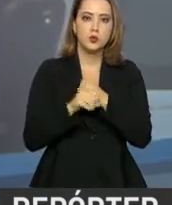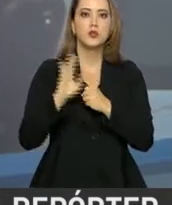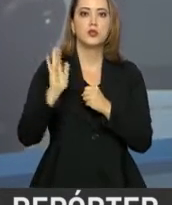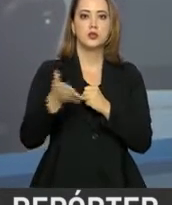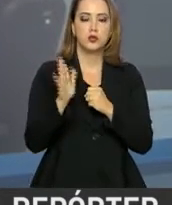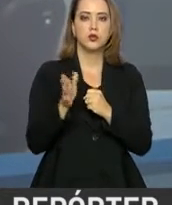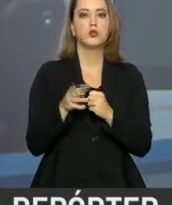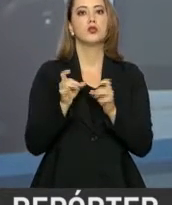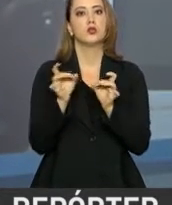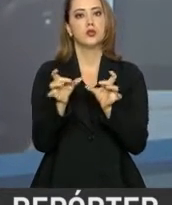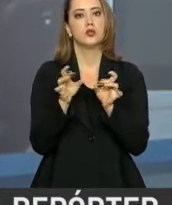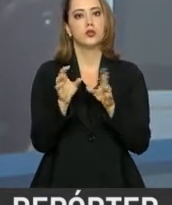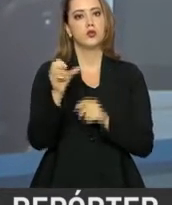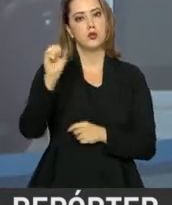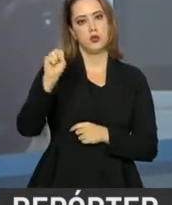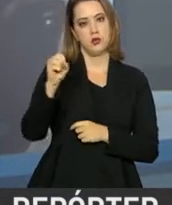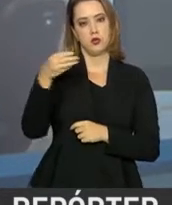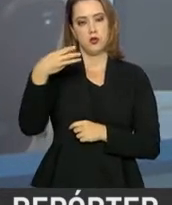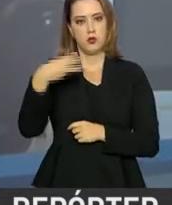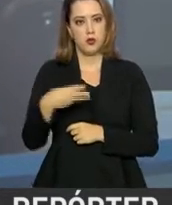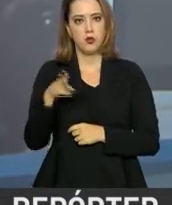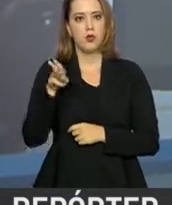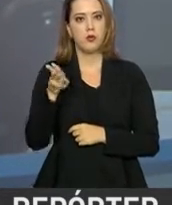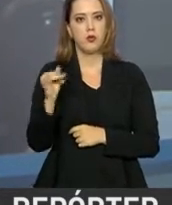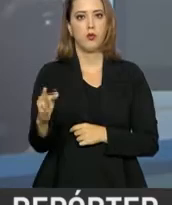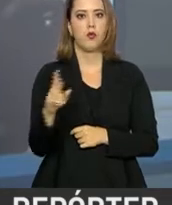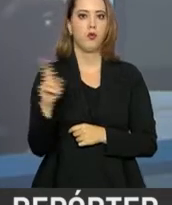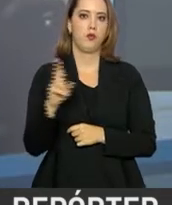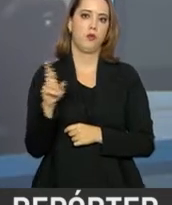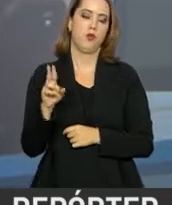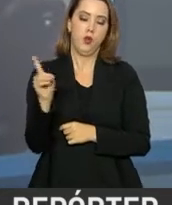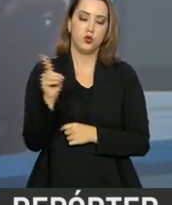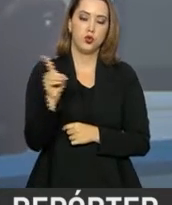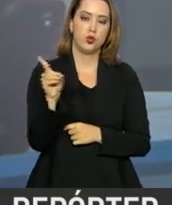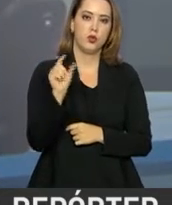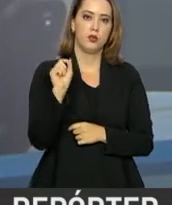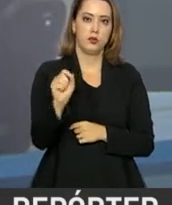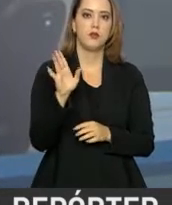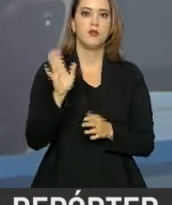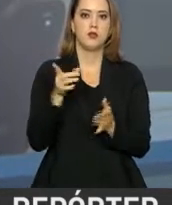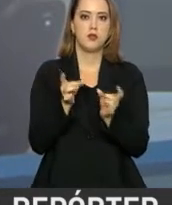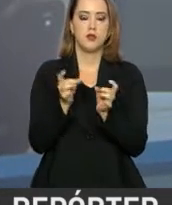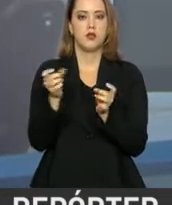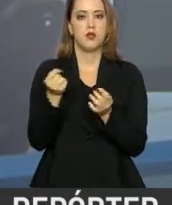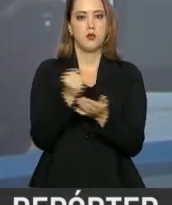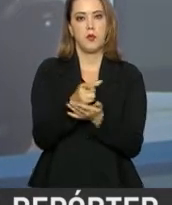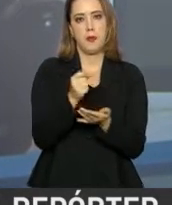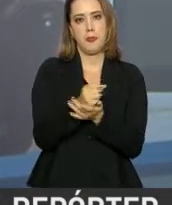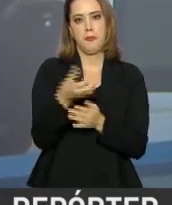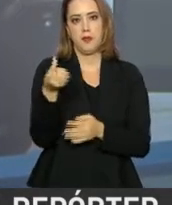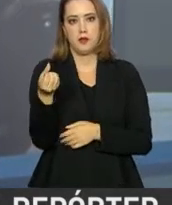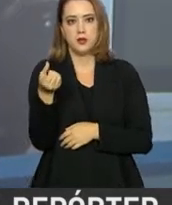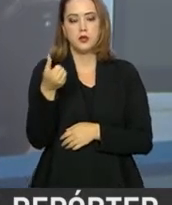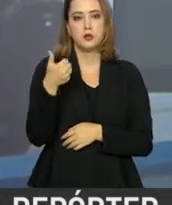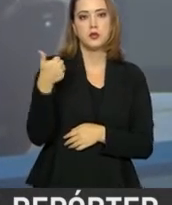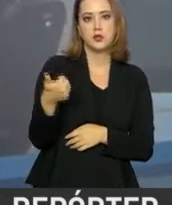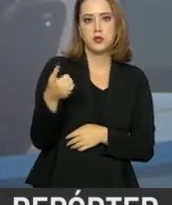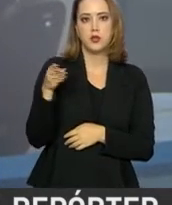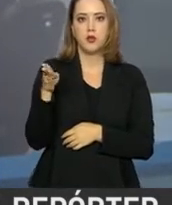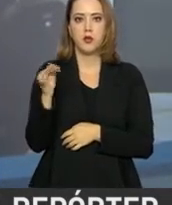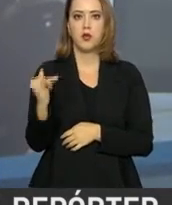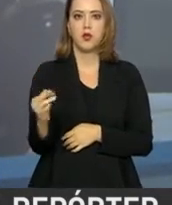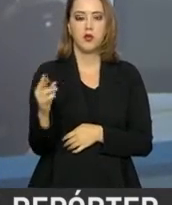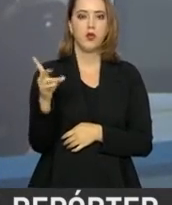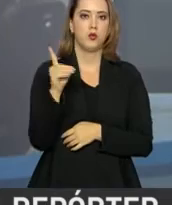totalizaram 83 bilhões de dólares e as compras 61 bilhões de dólares gerando um superávit